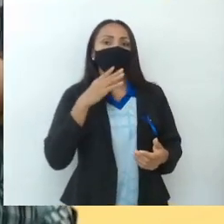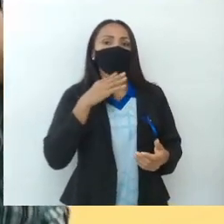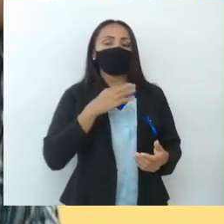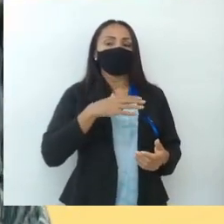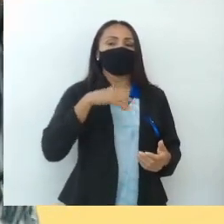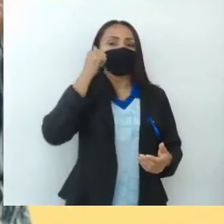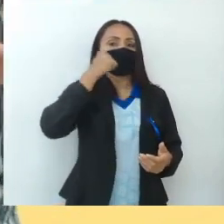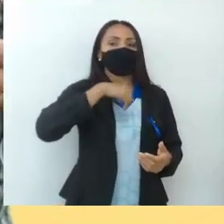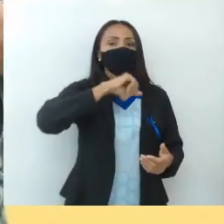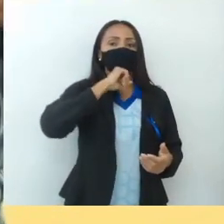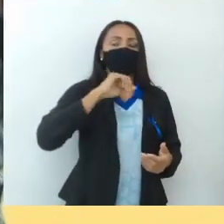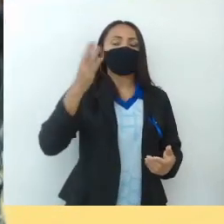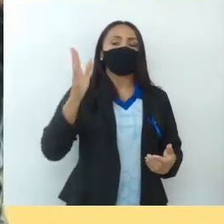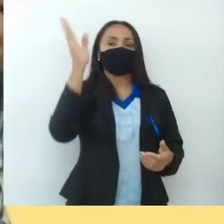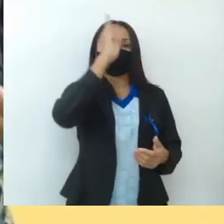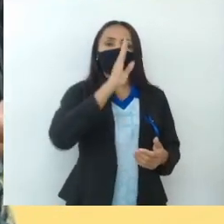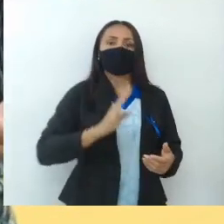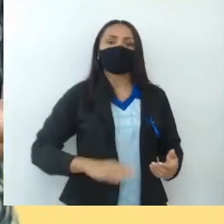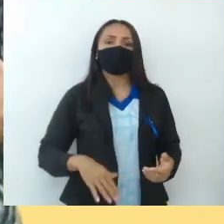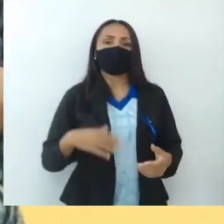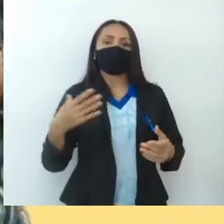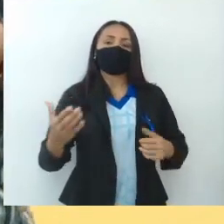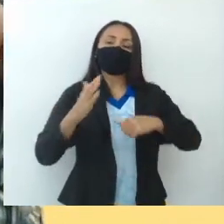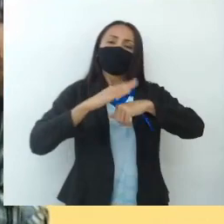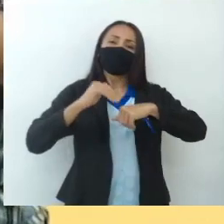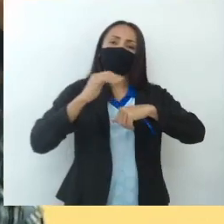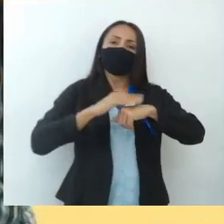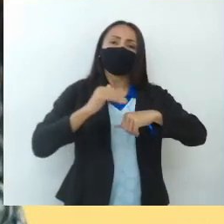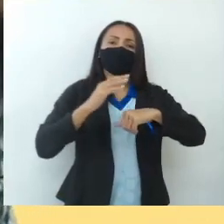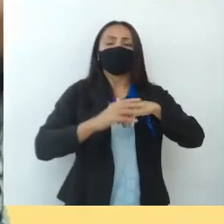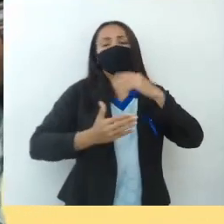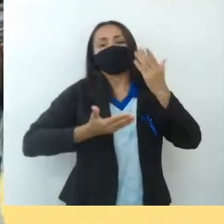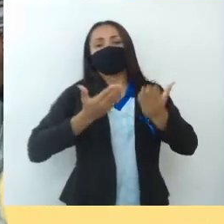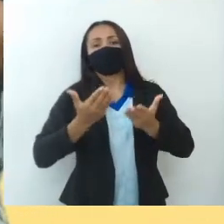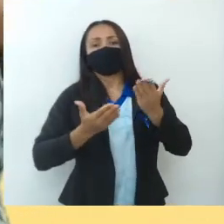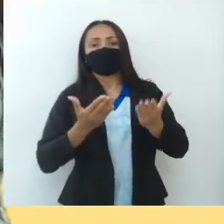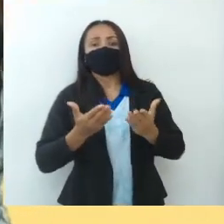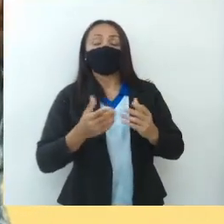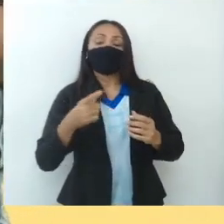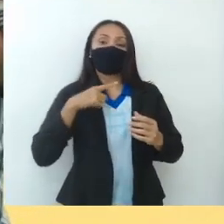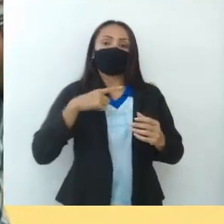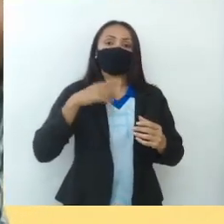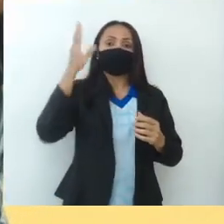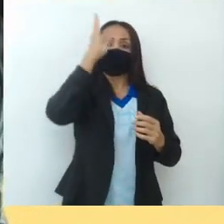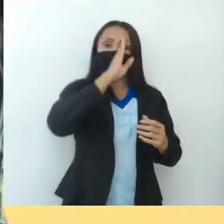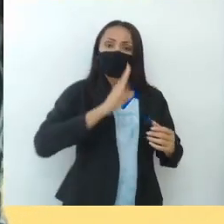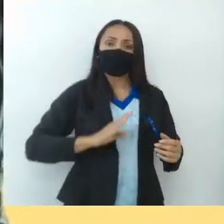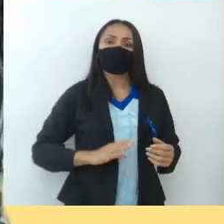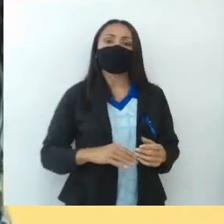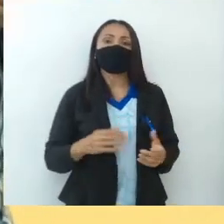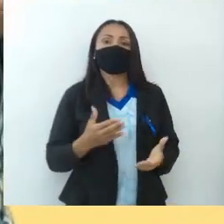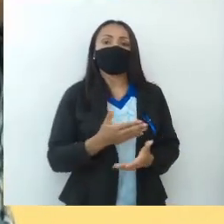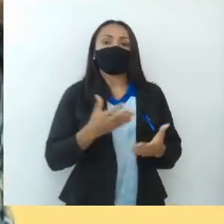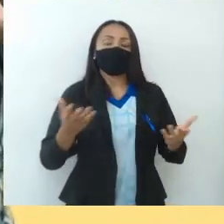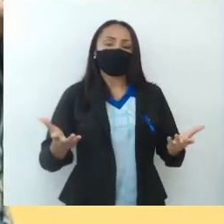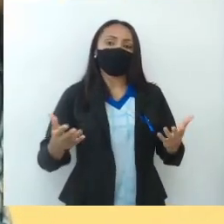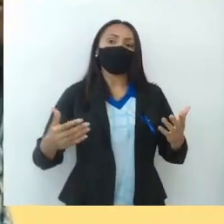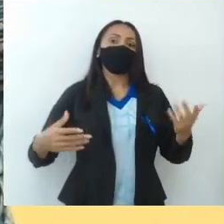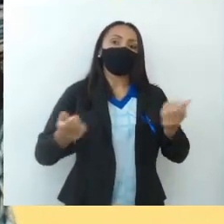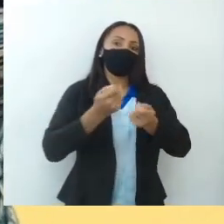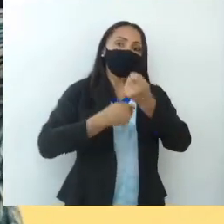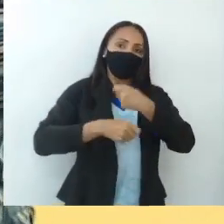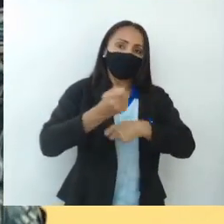Brasileiros, pelo seu carisma, pelo carinho que ela tinha pelo Brasil. Né? Então, Rua da Imperatriz. Já foi um grande centro comercial,